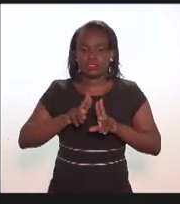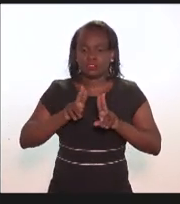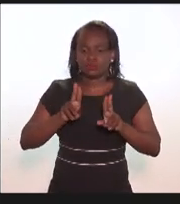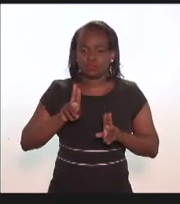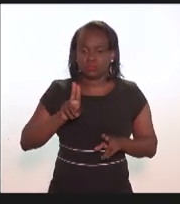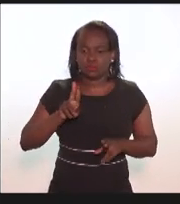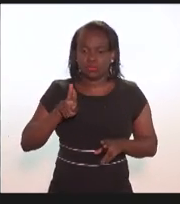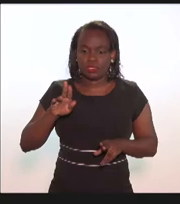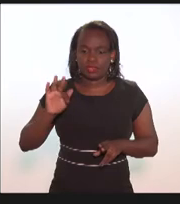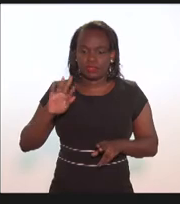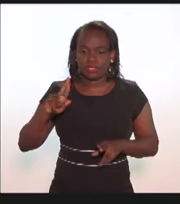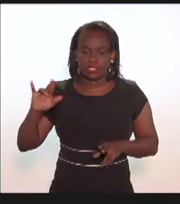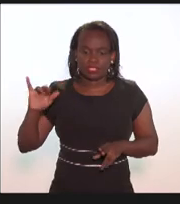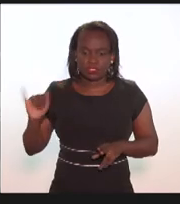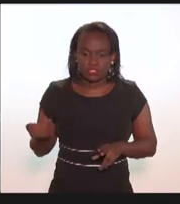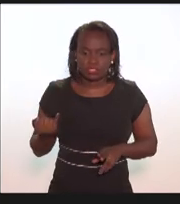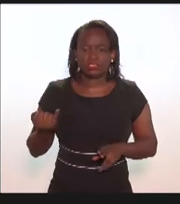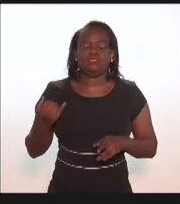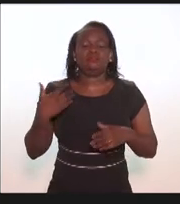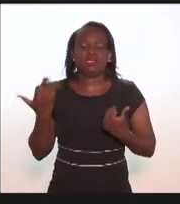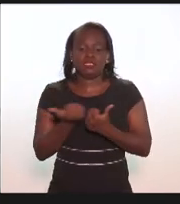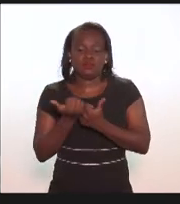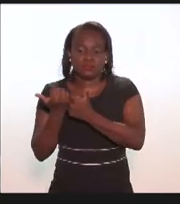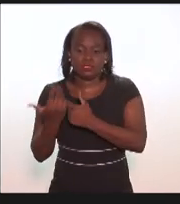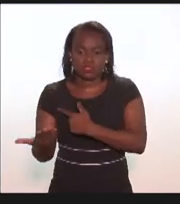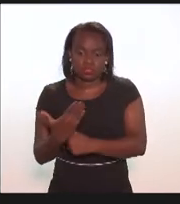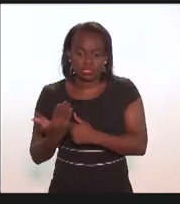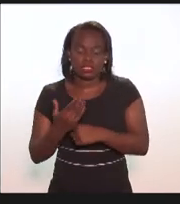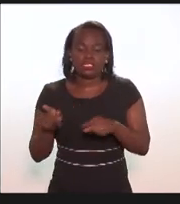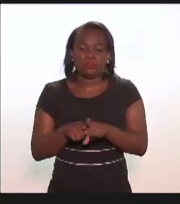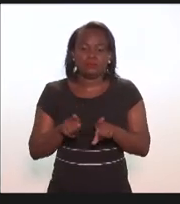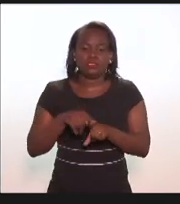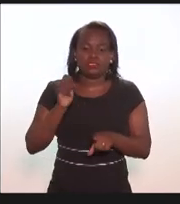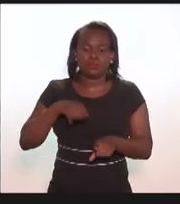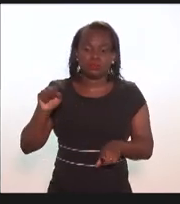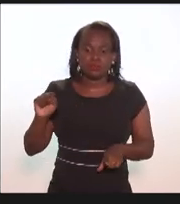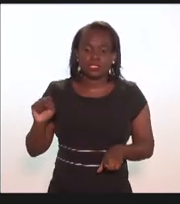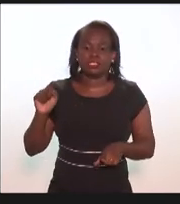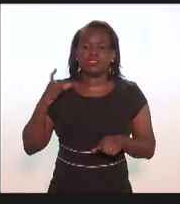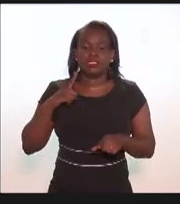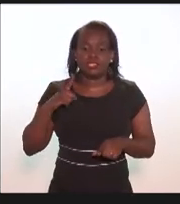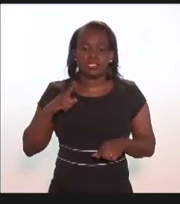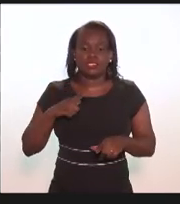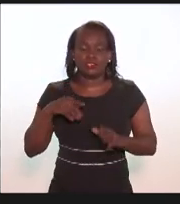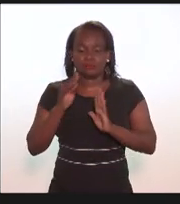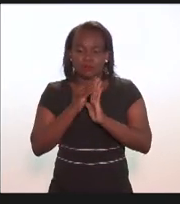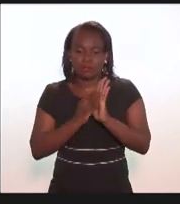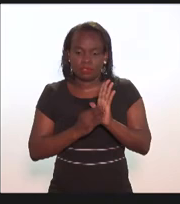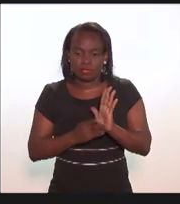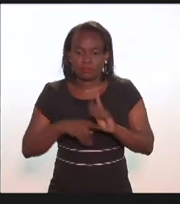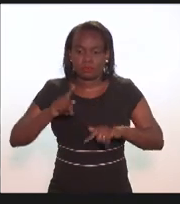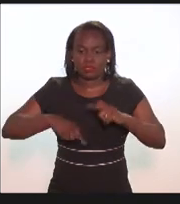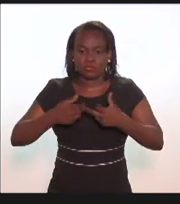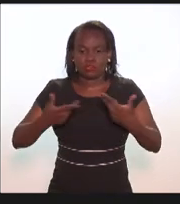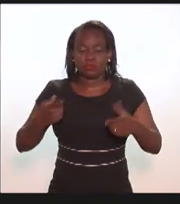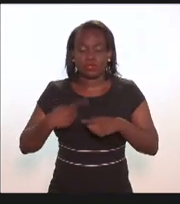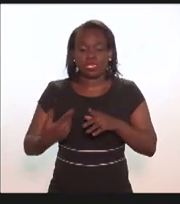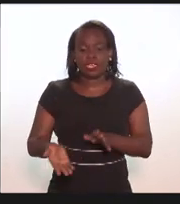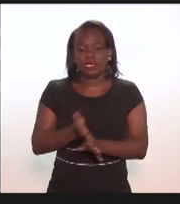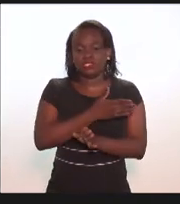do mês que vem, para nos dar suporte, e em 18 meses a gente ter uma matriz de subproduto, porque a anterior